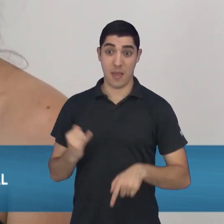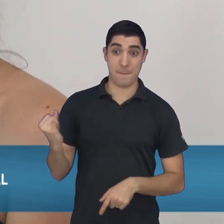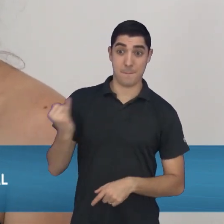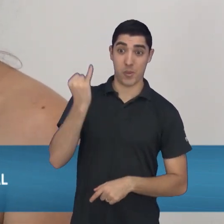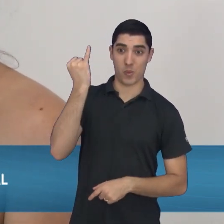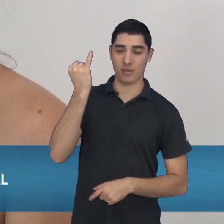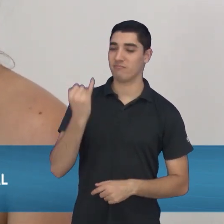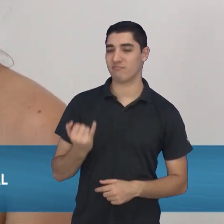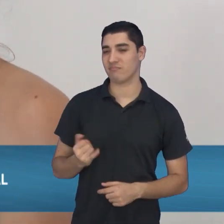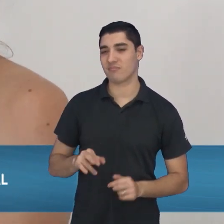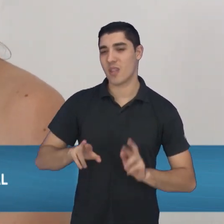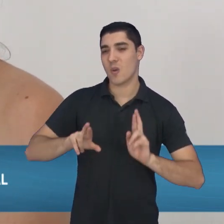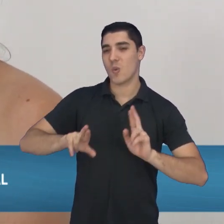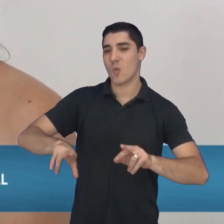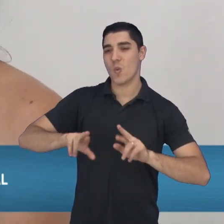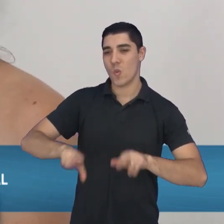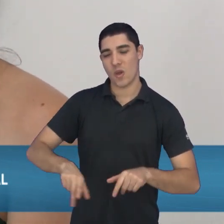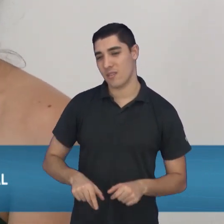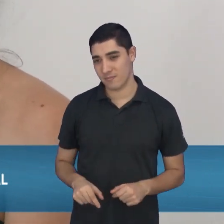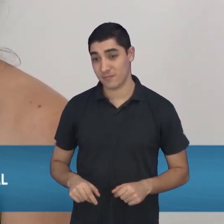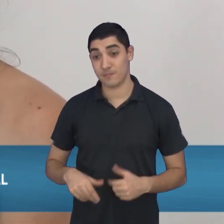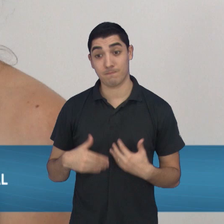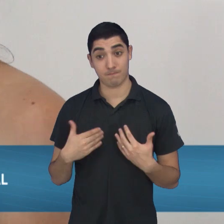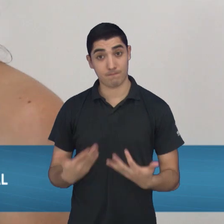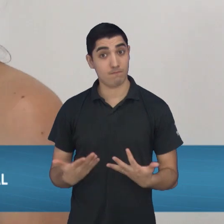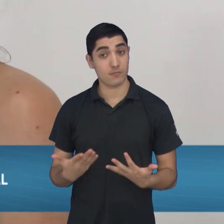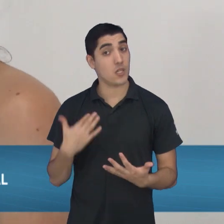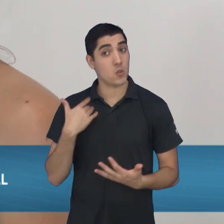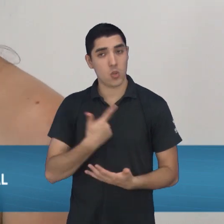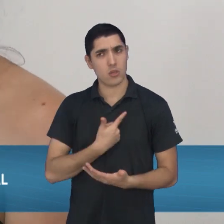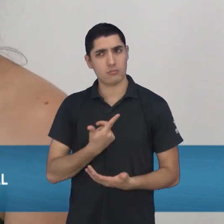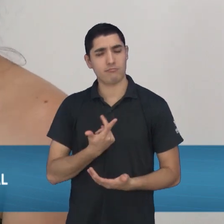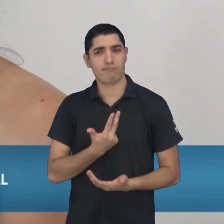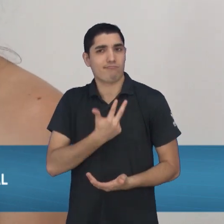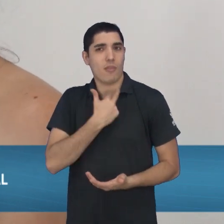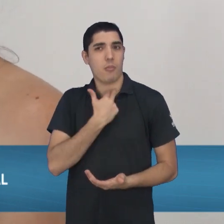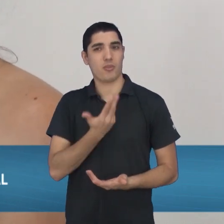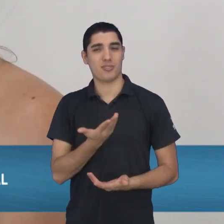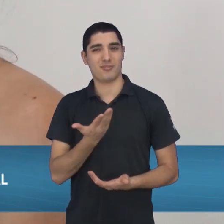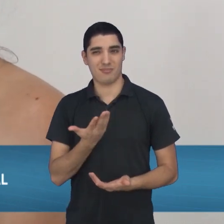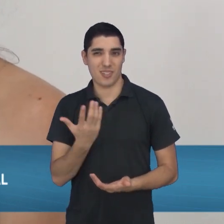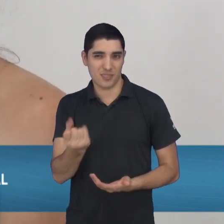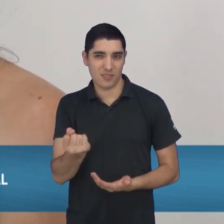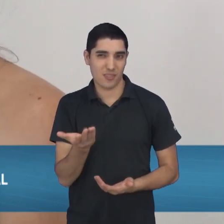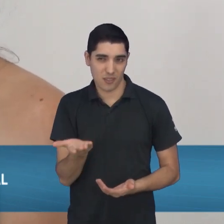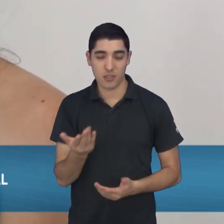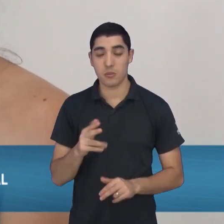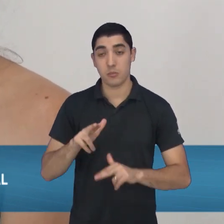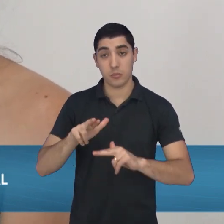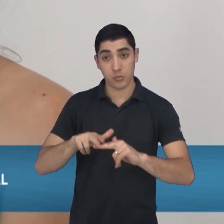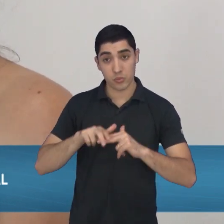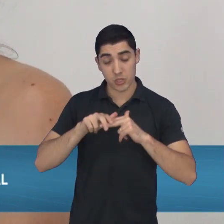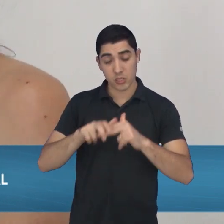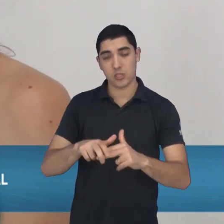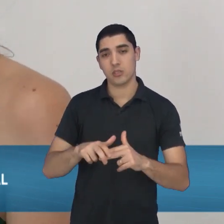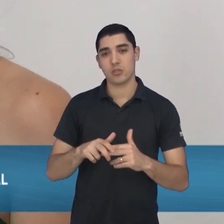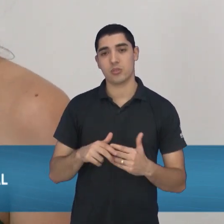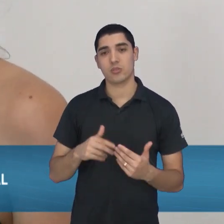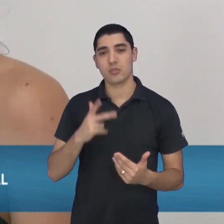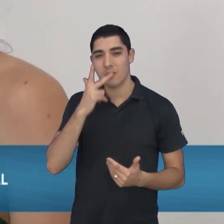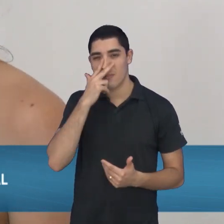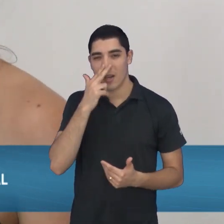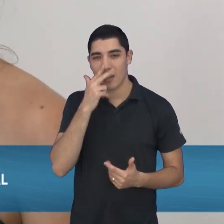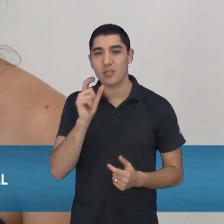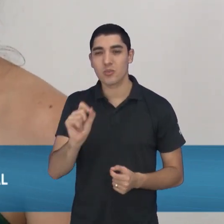importante, o trabalho dela não é tão vital, e não é isso que a gente vai percebendo. E quando a gente vai criando é uma forma